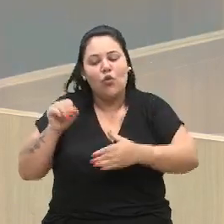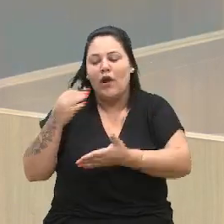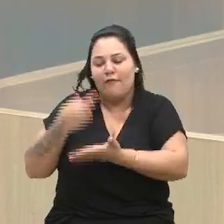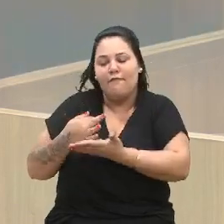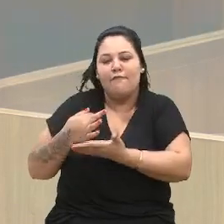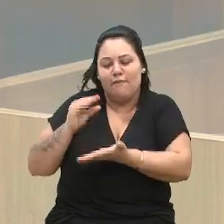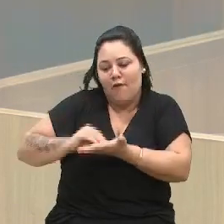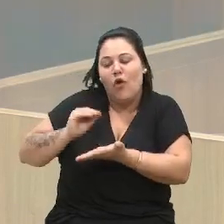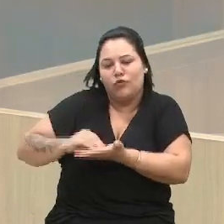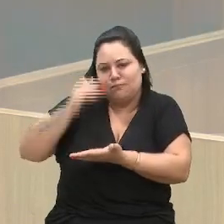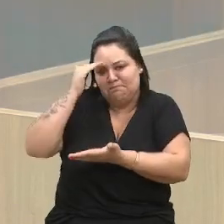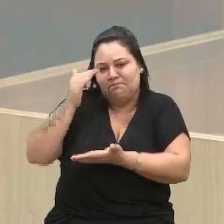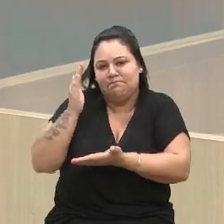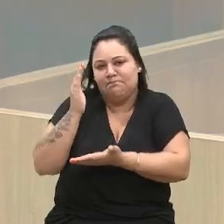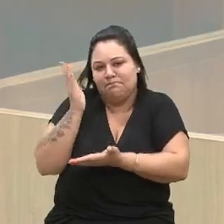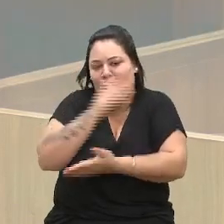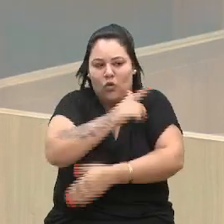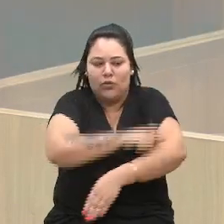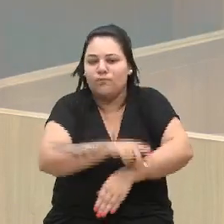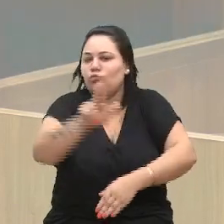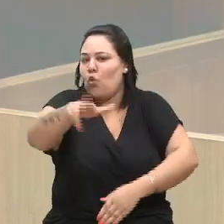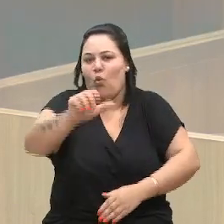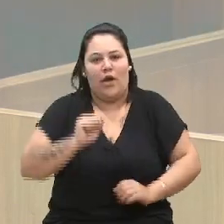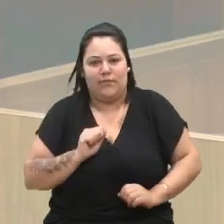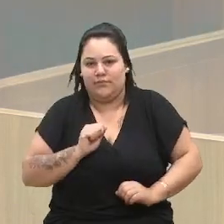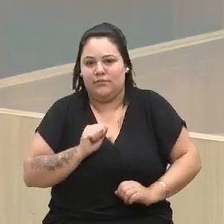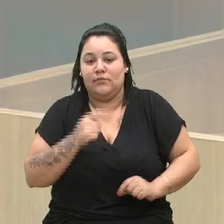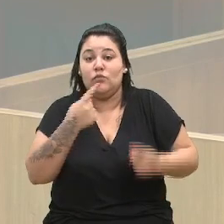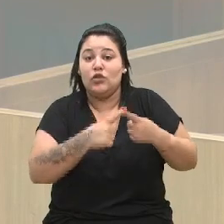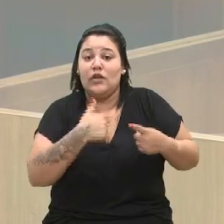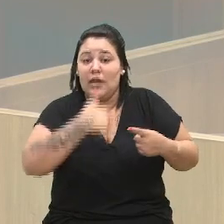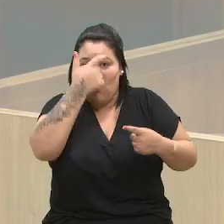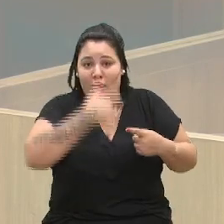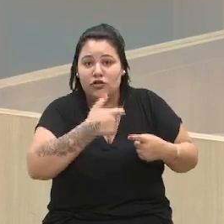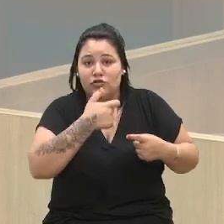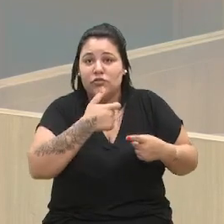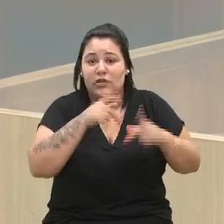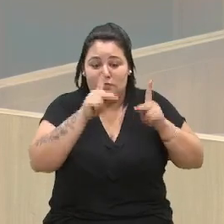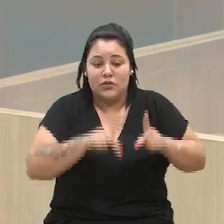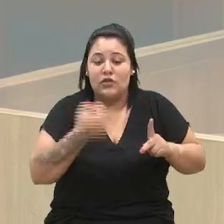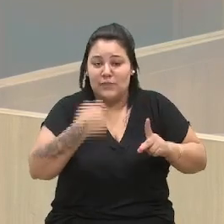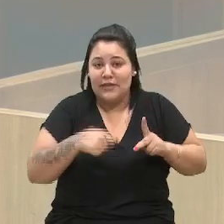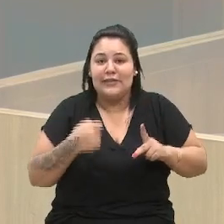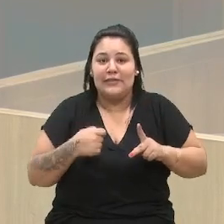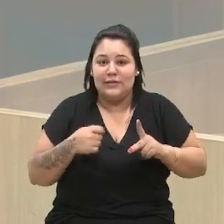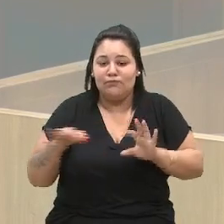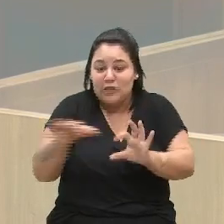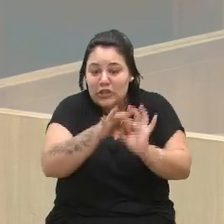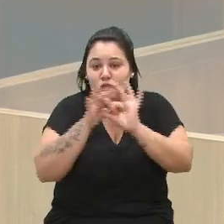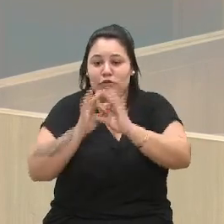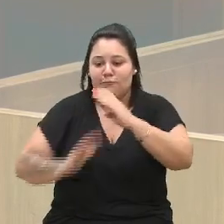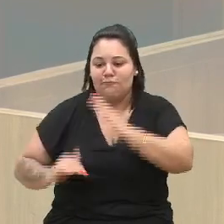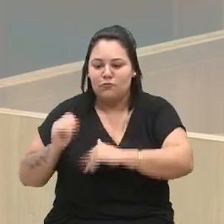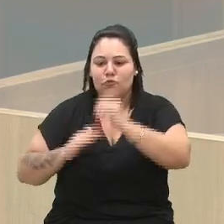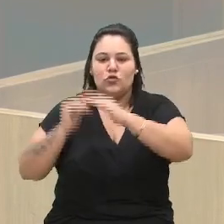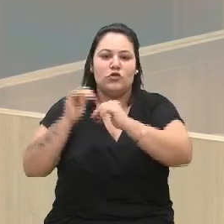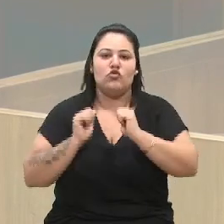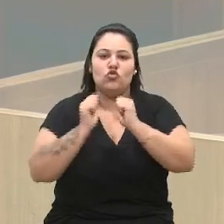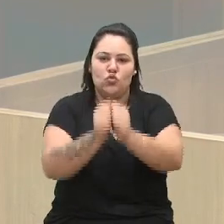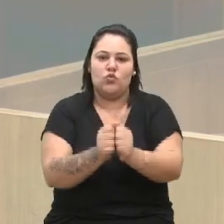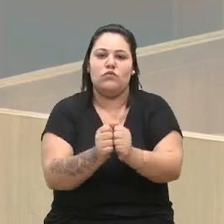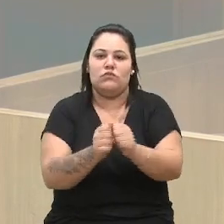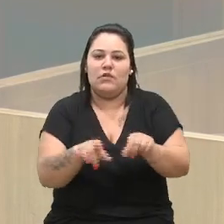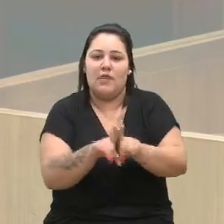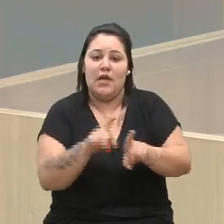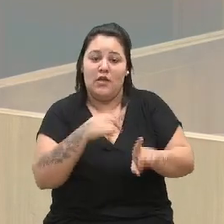momento. Porque eu acho que as pessoas têm que ter respeito, construir junto com as pessoas. O que eu tenho maior na